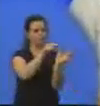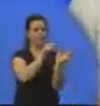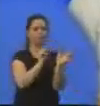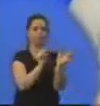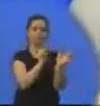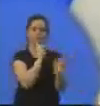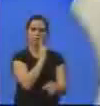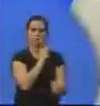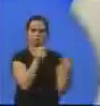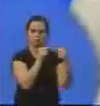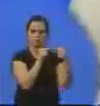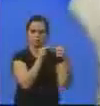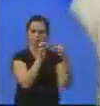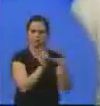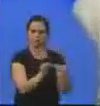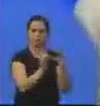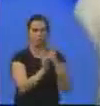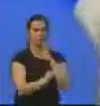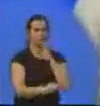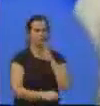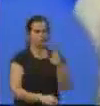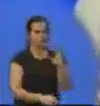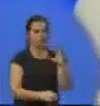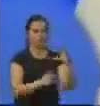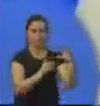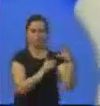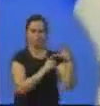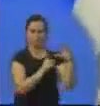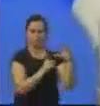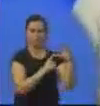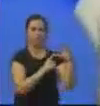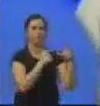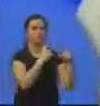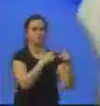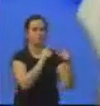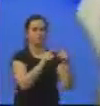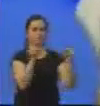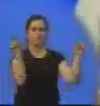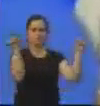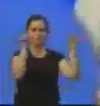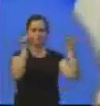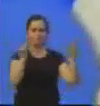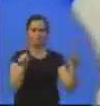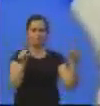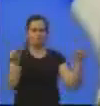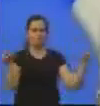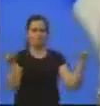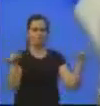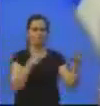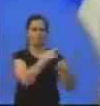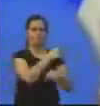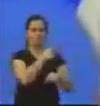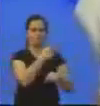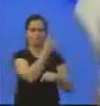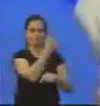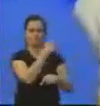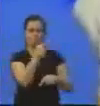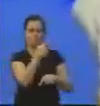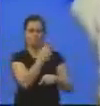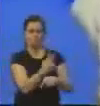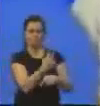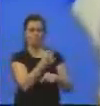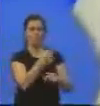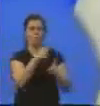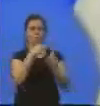qual é a resposta correta. Alternativa C, isto é, intervalo aberto de menos meio a mais